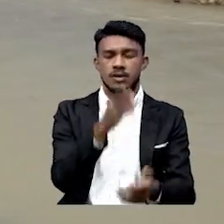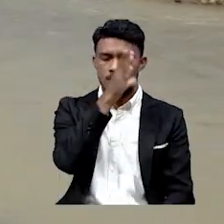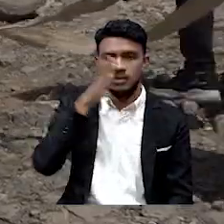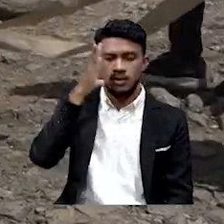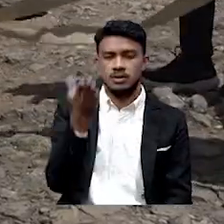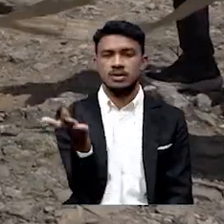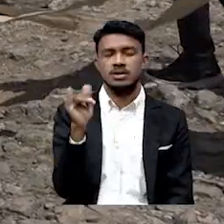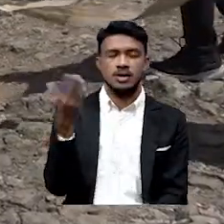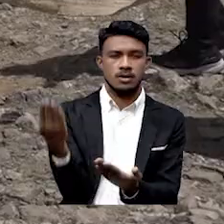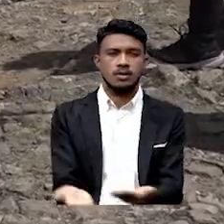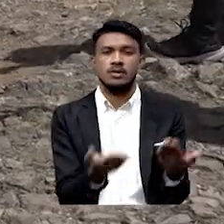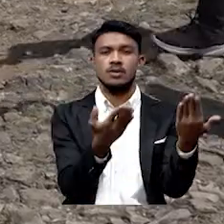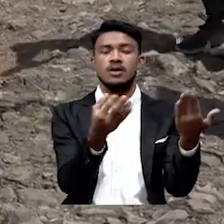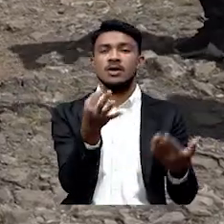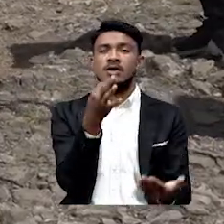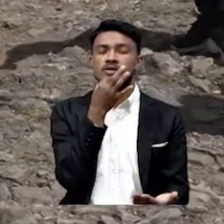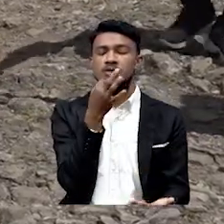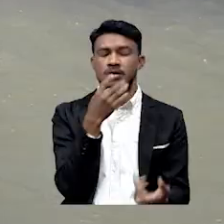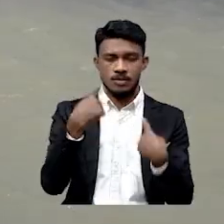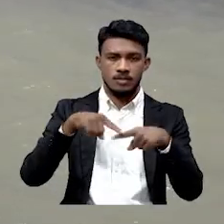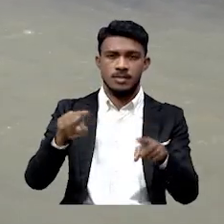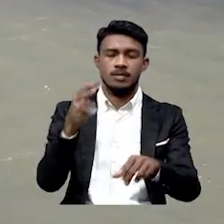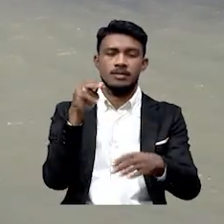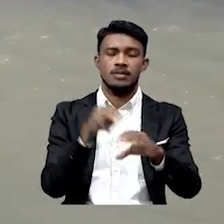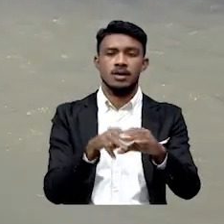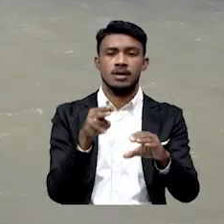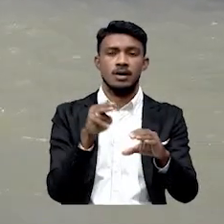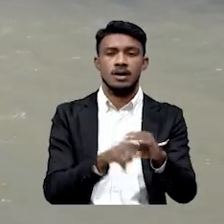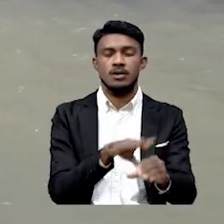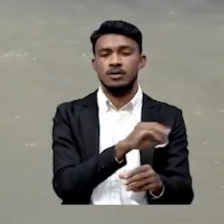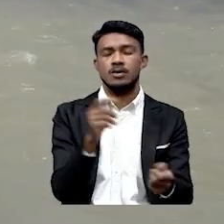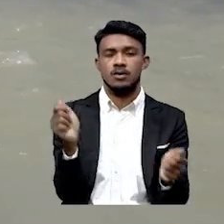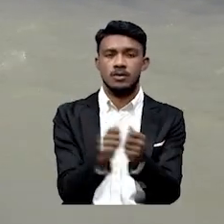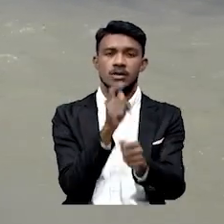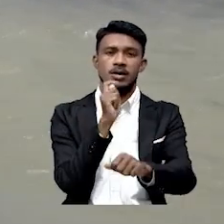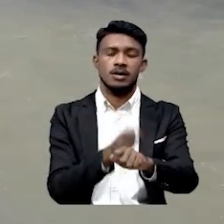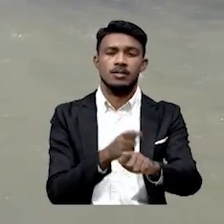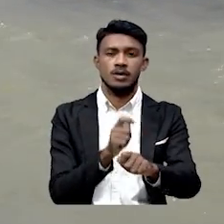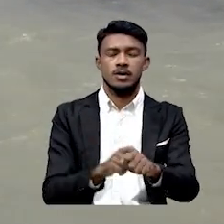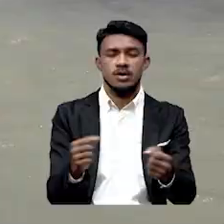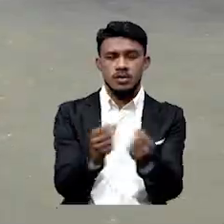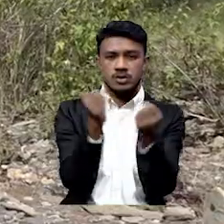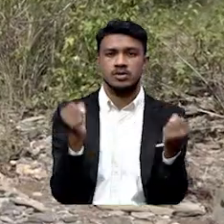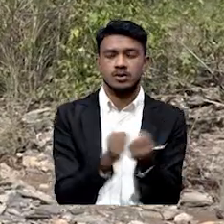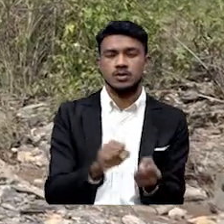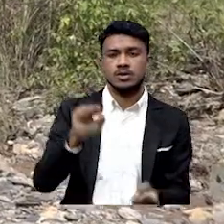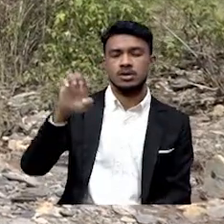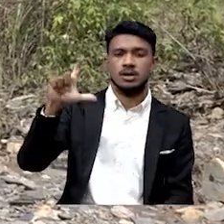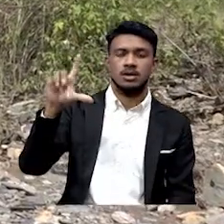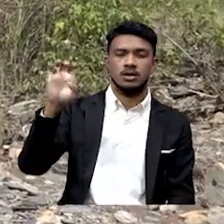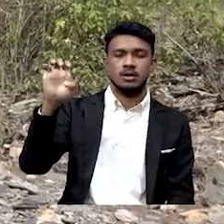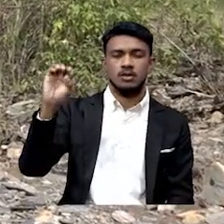no transporte Sira la belejalo movimento também motabot. A situação na comunidade Iasuku Selo e Malere, município